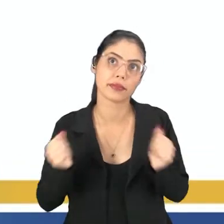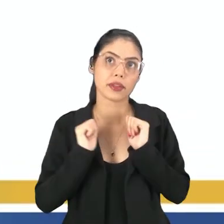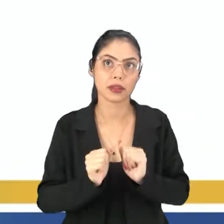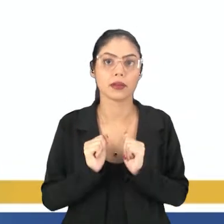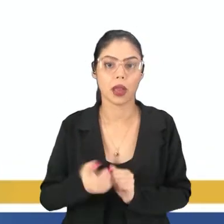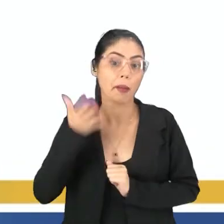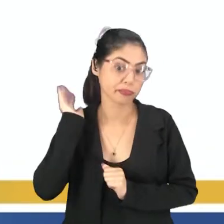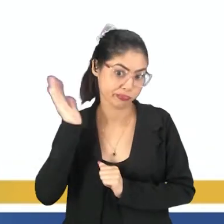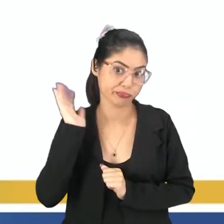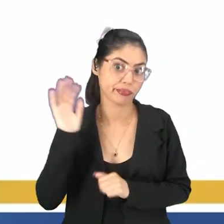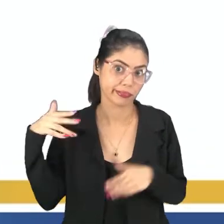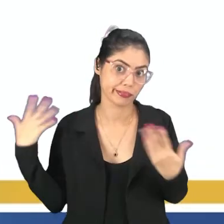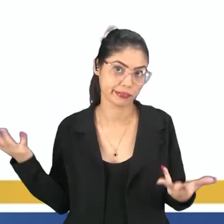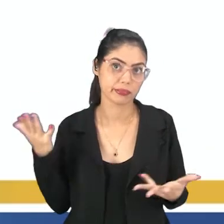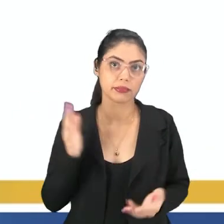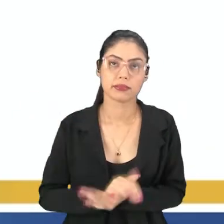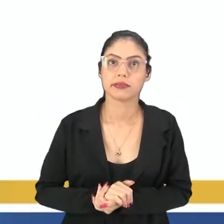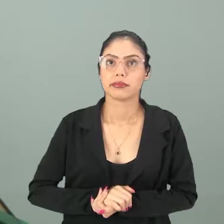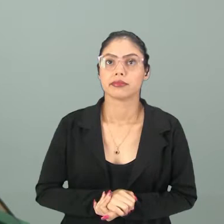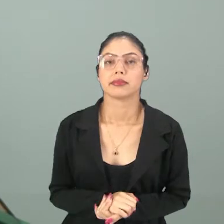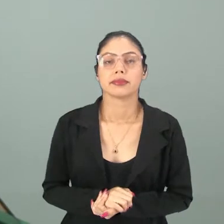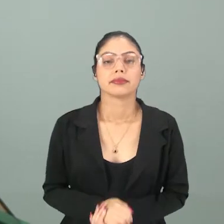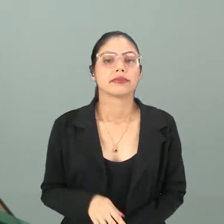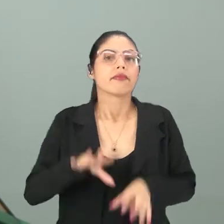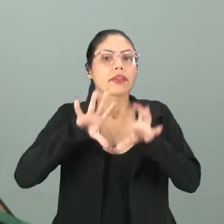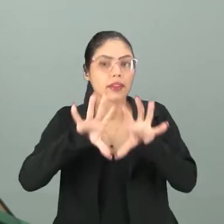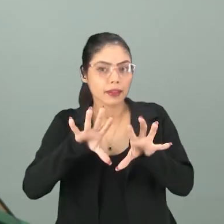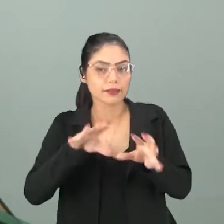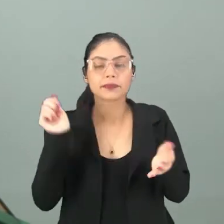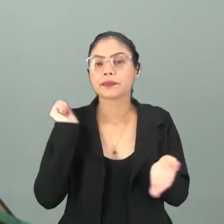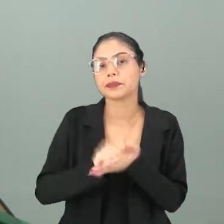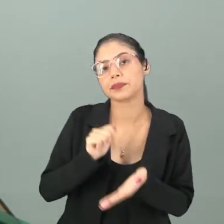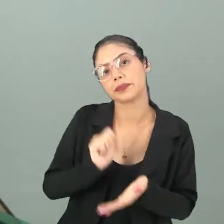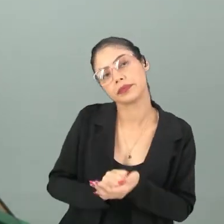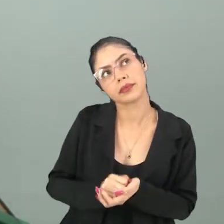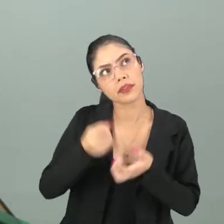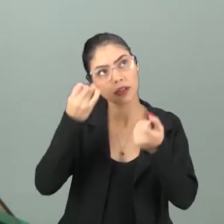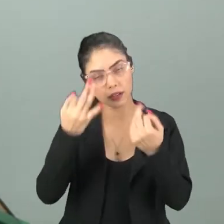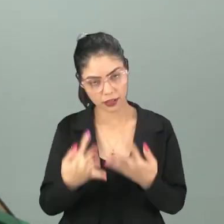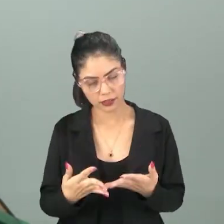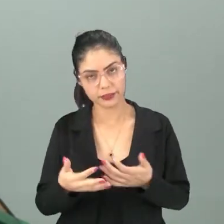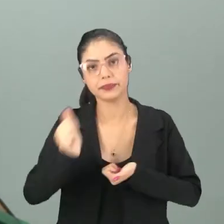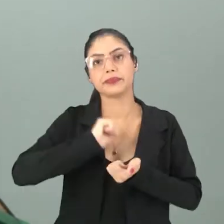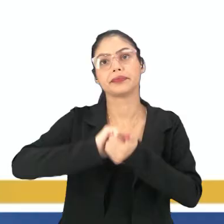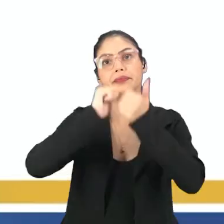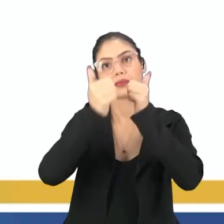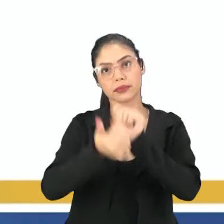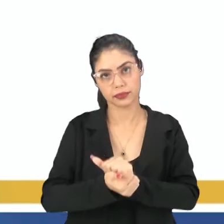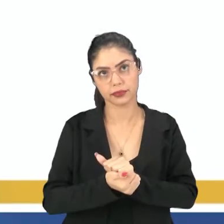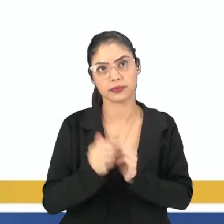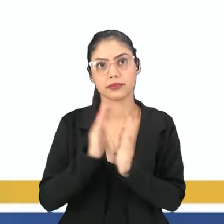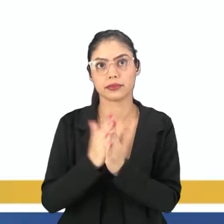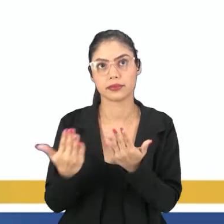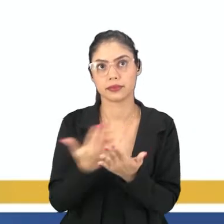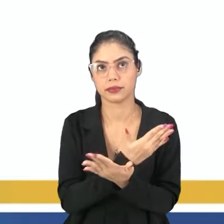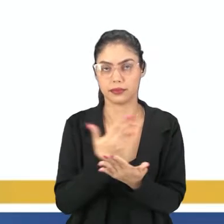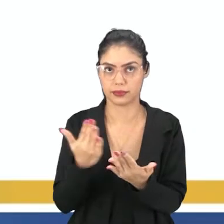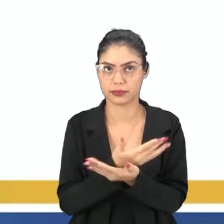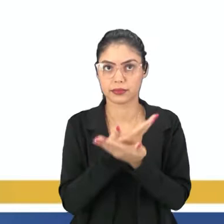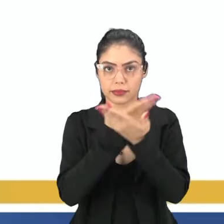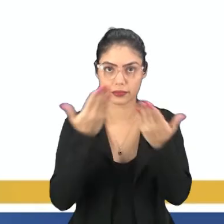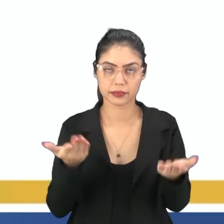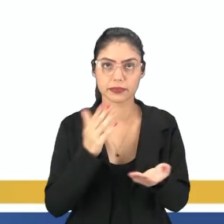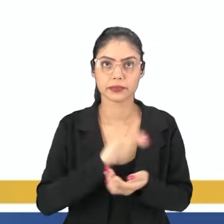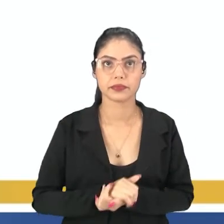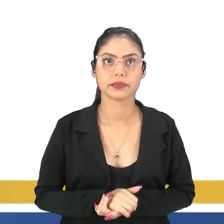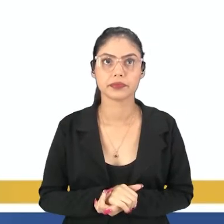podem emburrecer. Essa autobiografia, né, ela foi adaptada deste livro